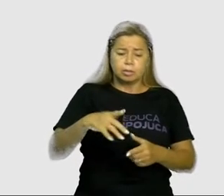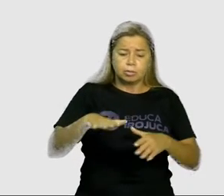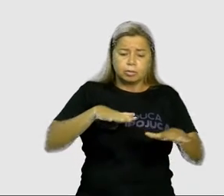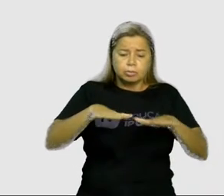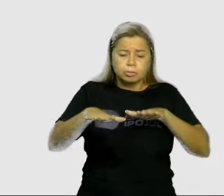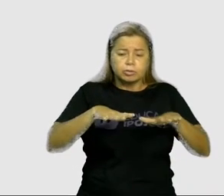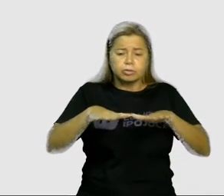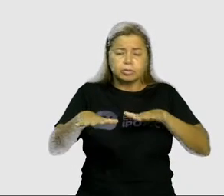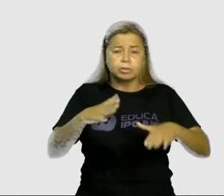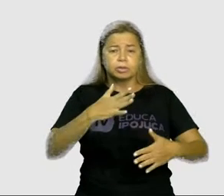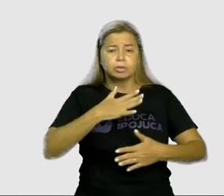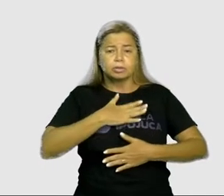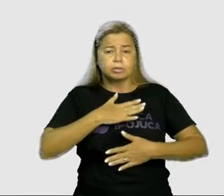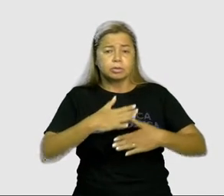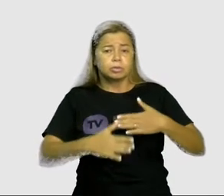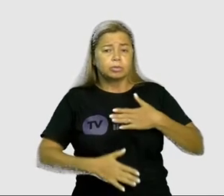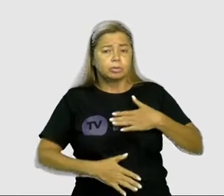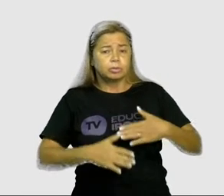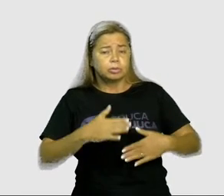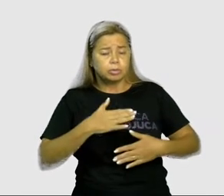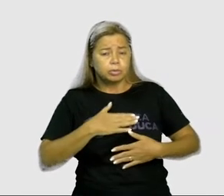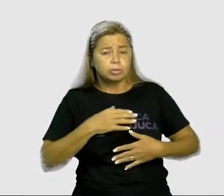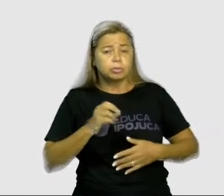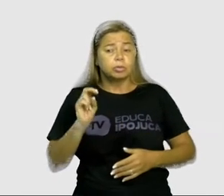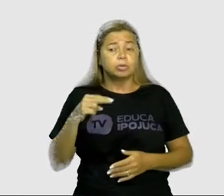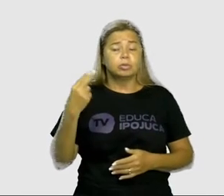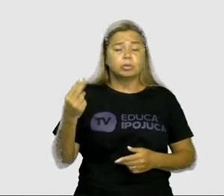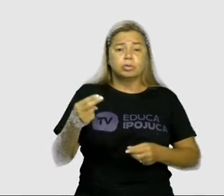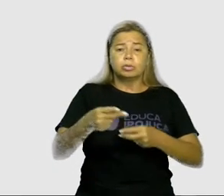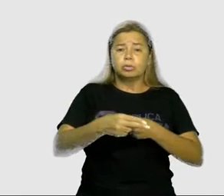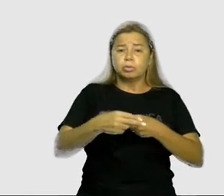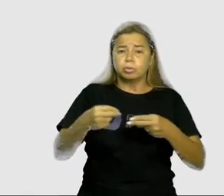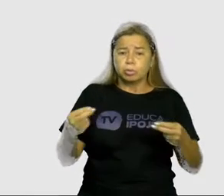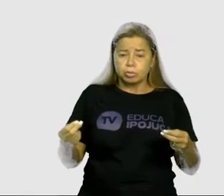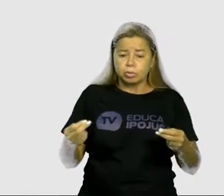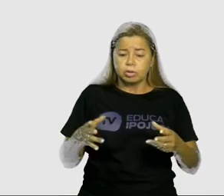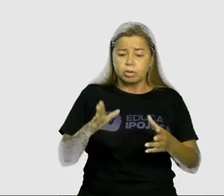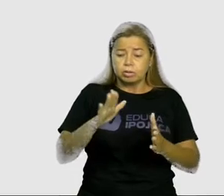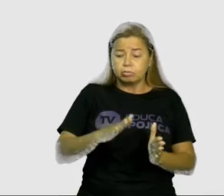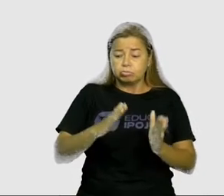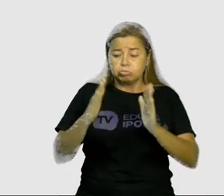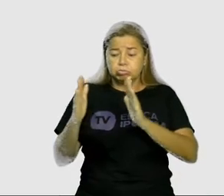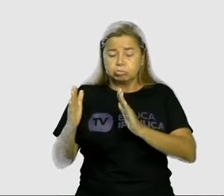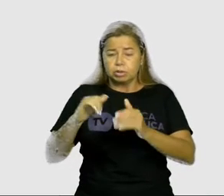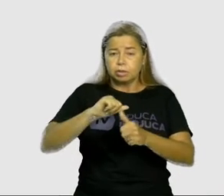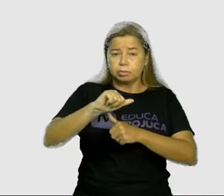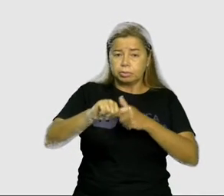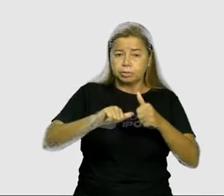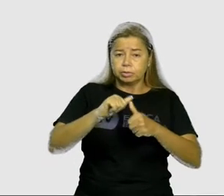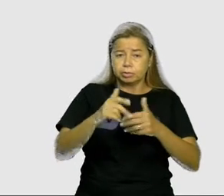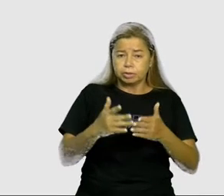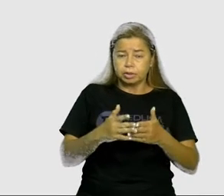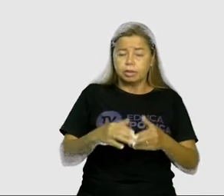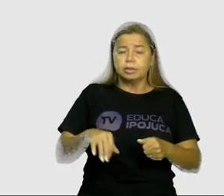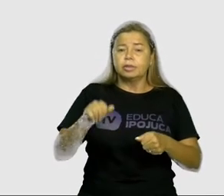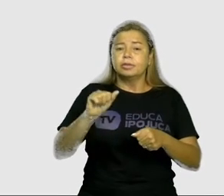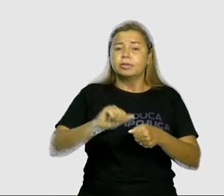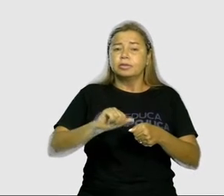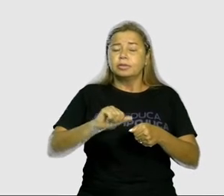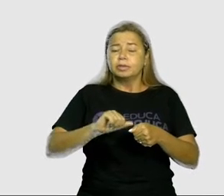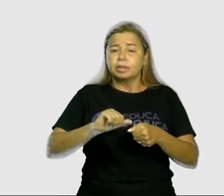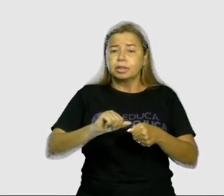ou um objeto de um determinado lugar para outro, também estamos fazendo